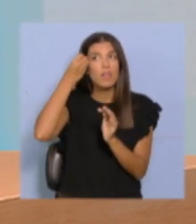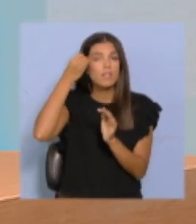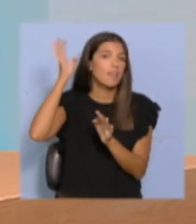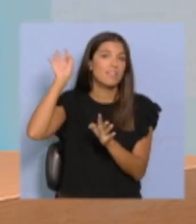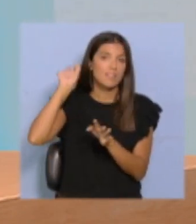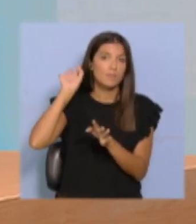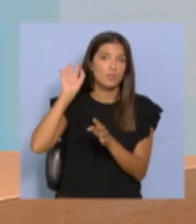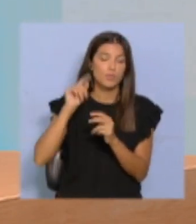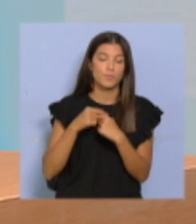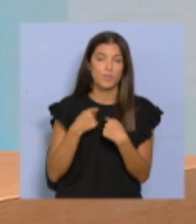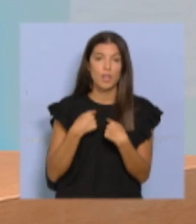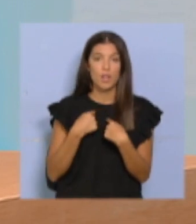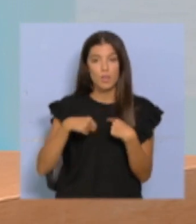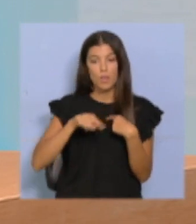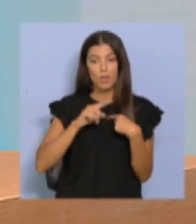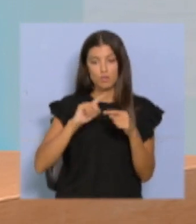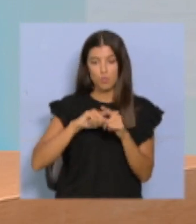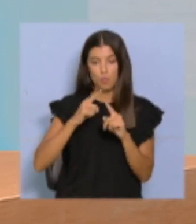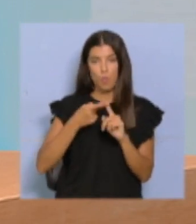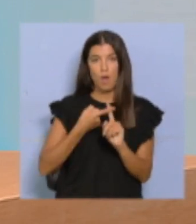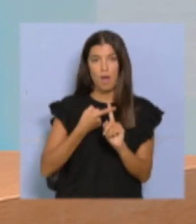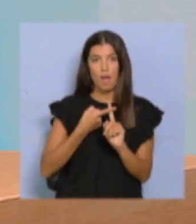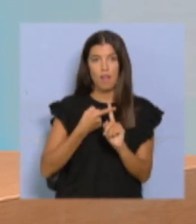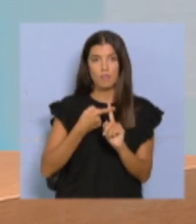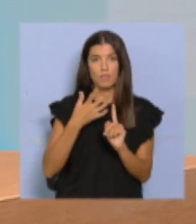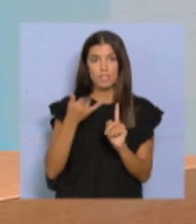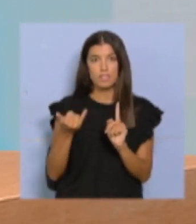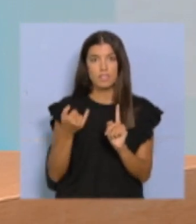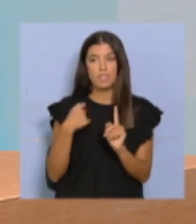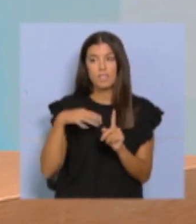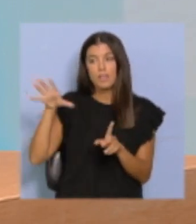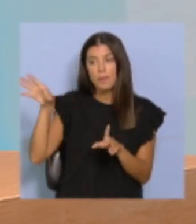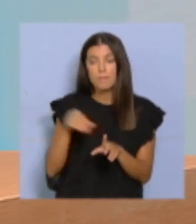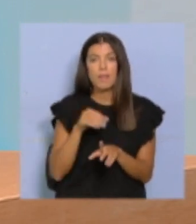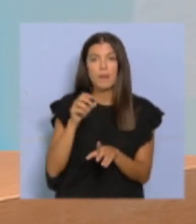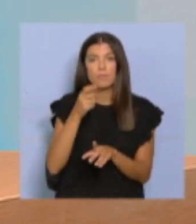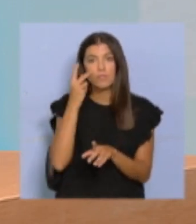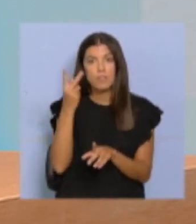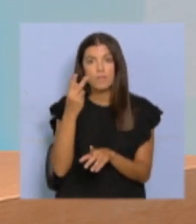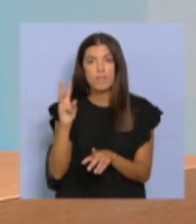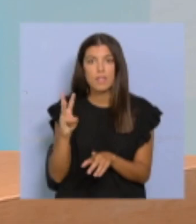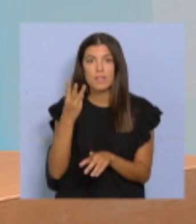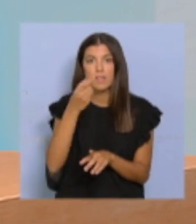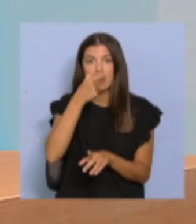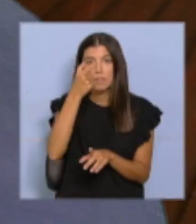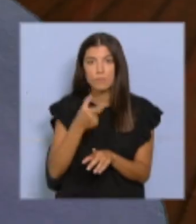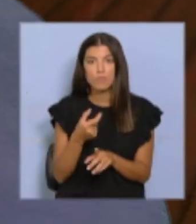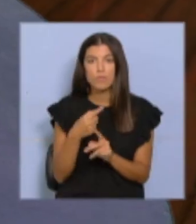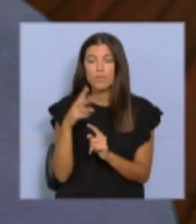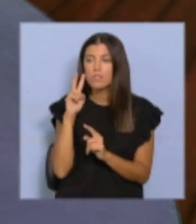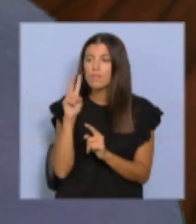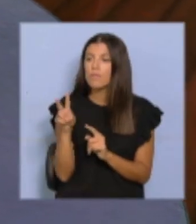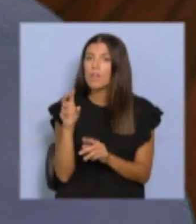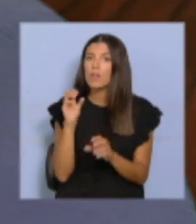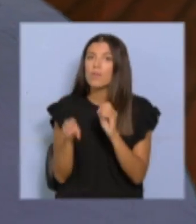depois, pegámos na vida de 3 pessoas e fomos ver o que é que tinha acontecido àquelas 3